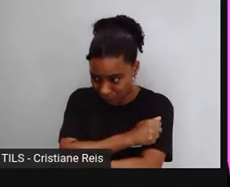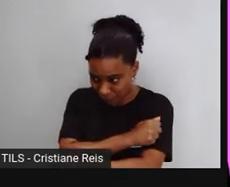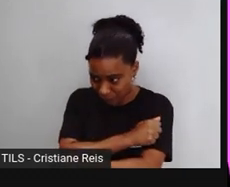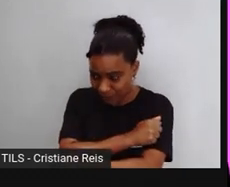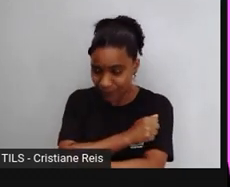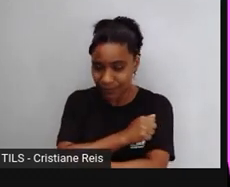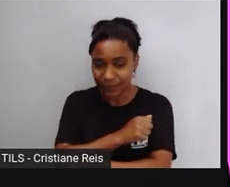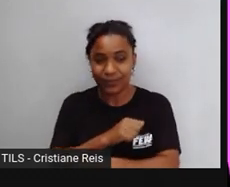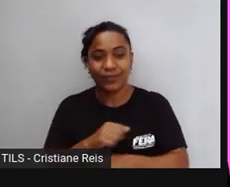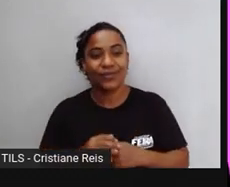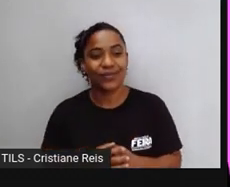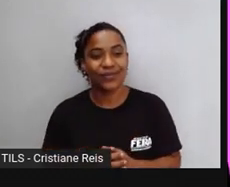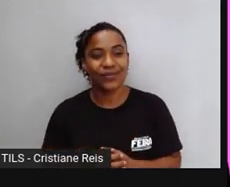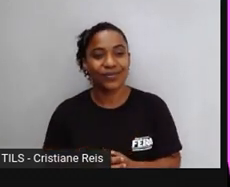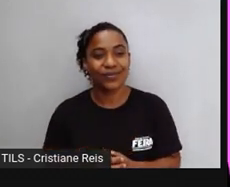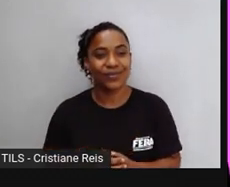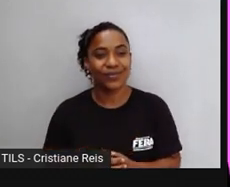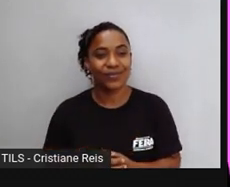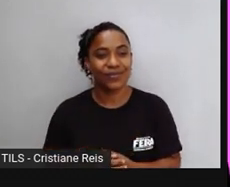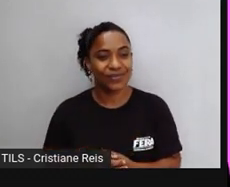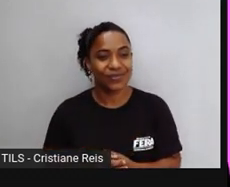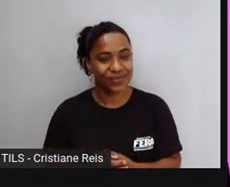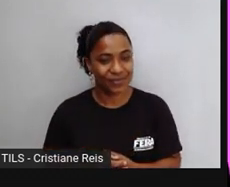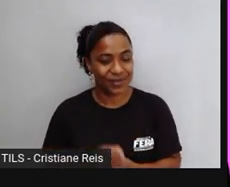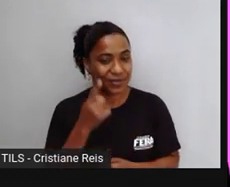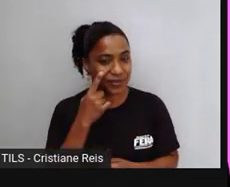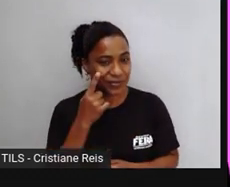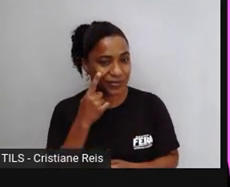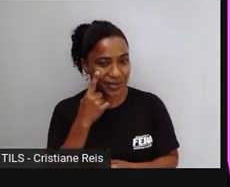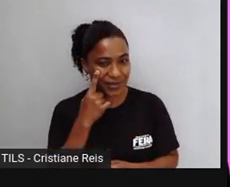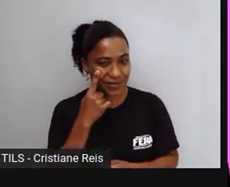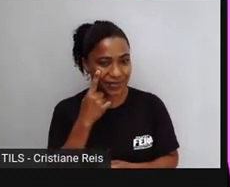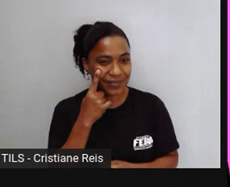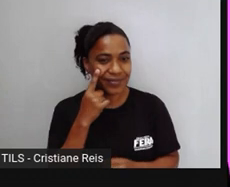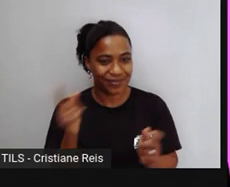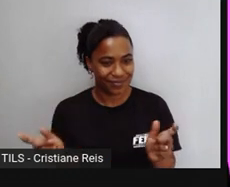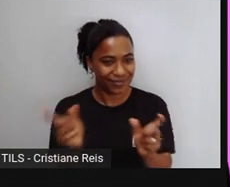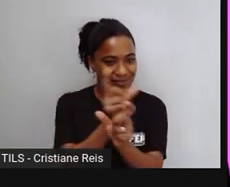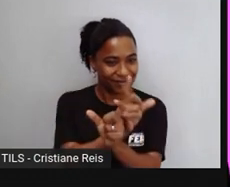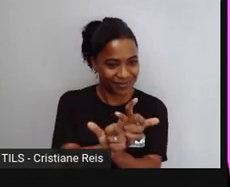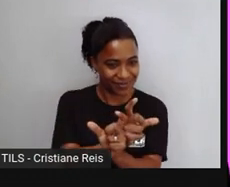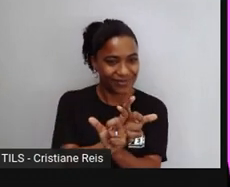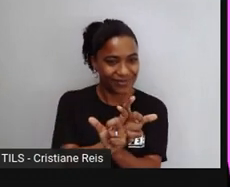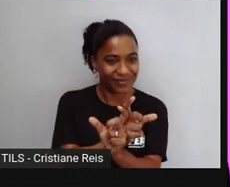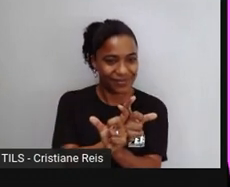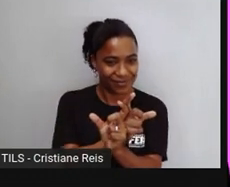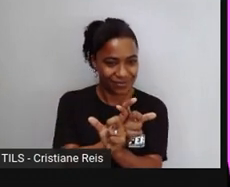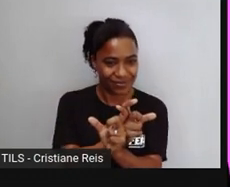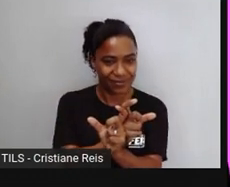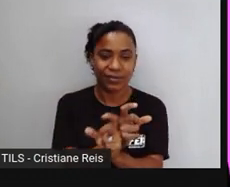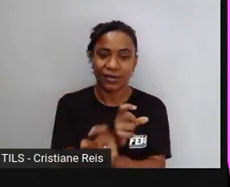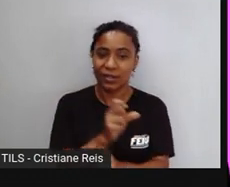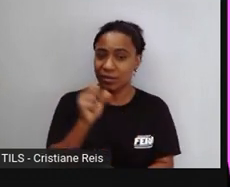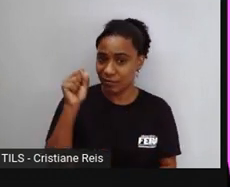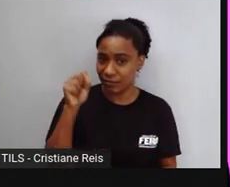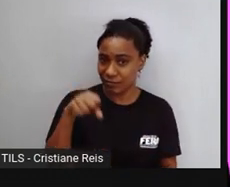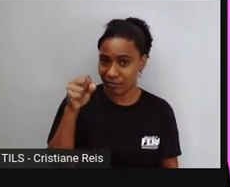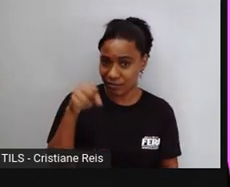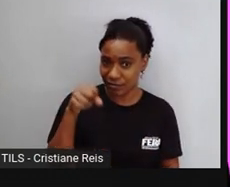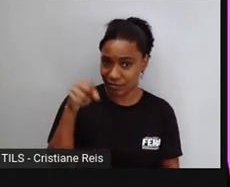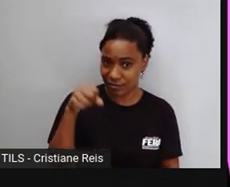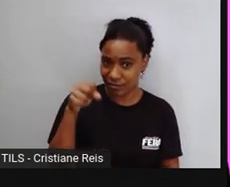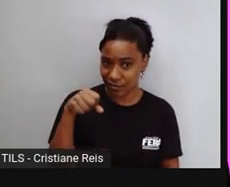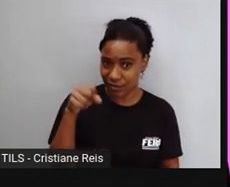para fazer a pergunta, nós vamos inverter os termos. Se na afirmativa, primeiro você tem